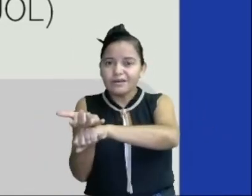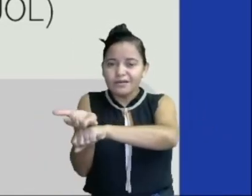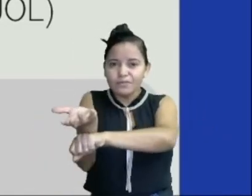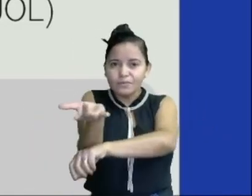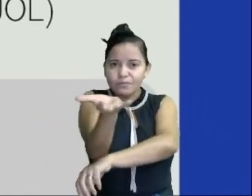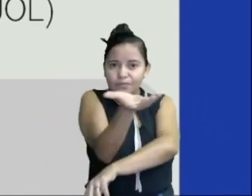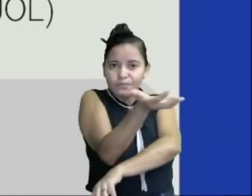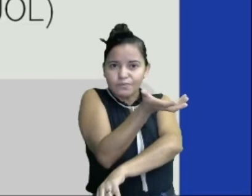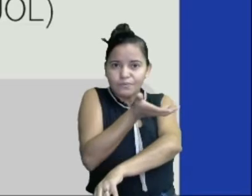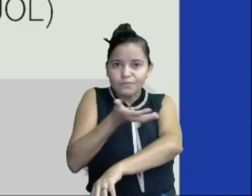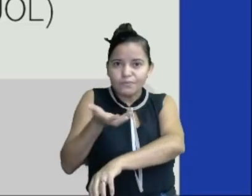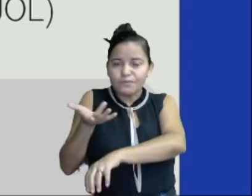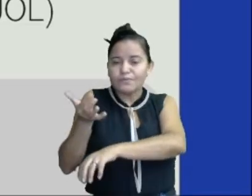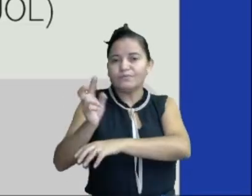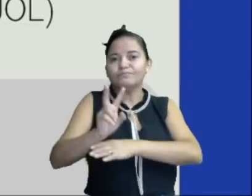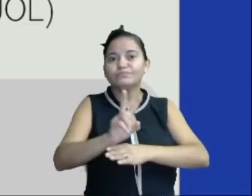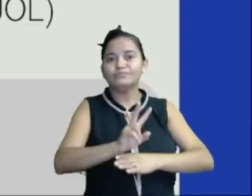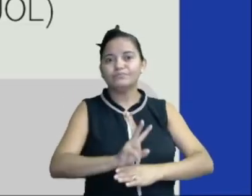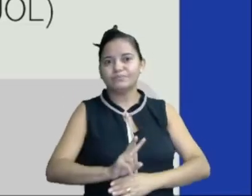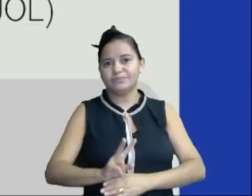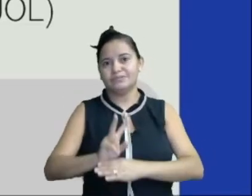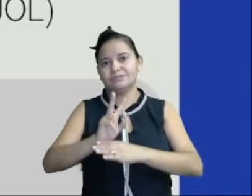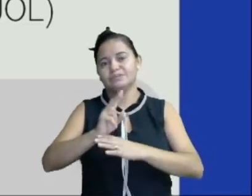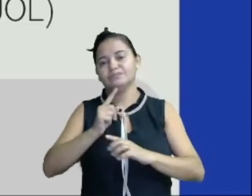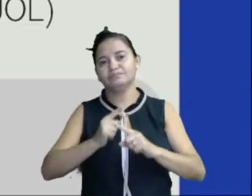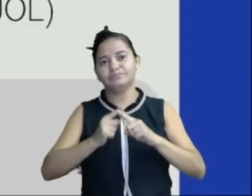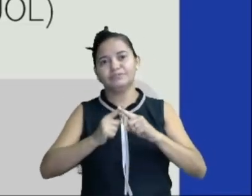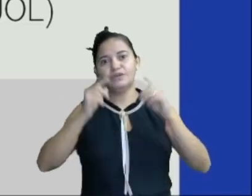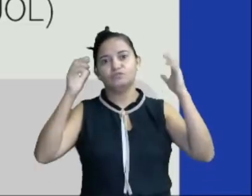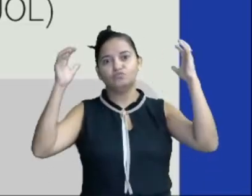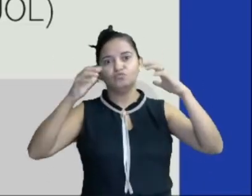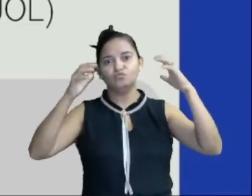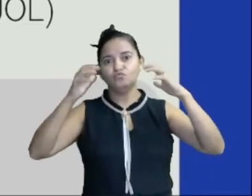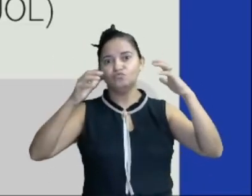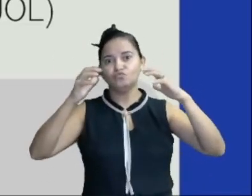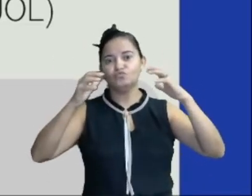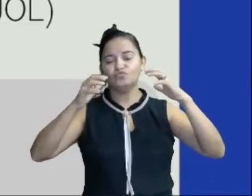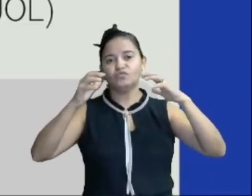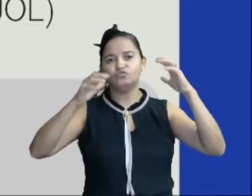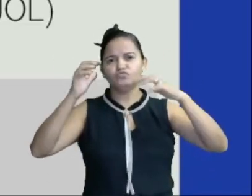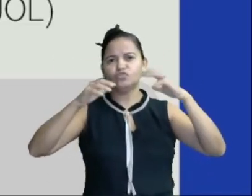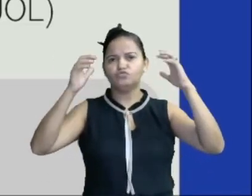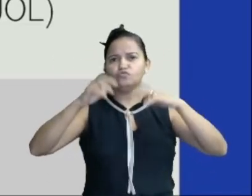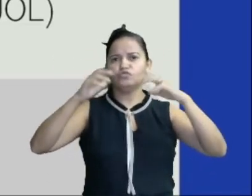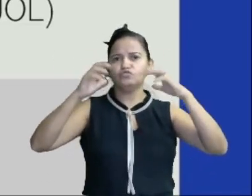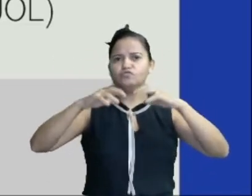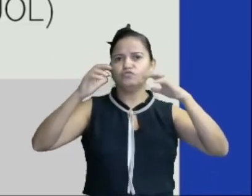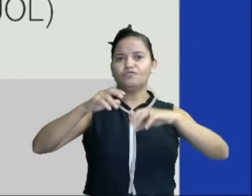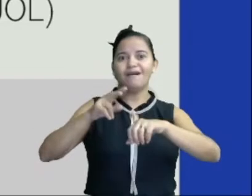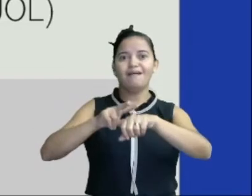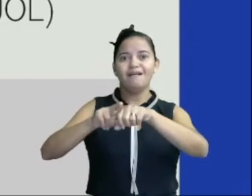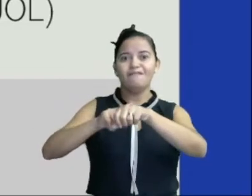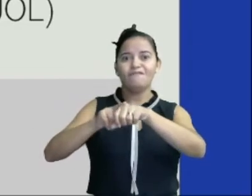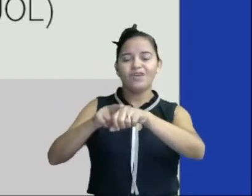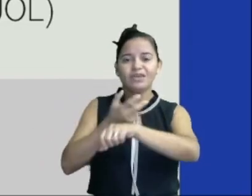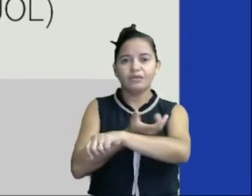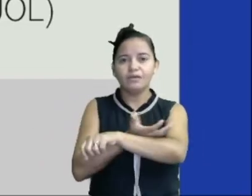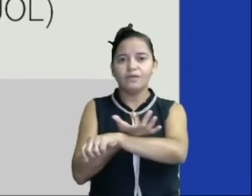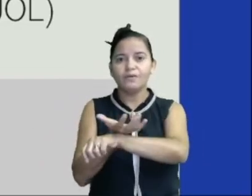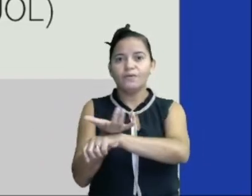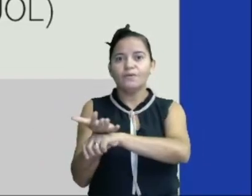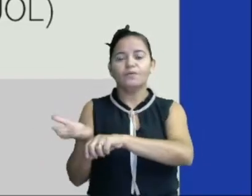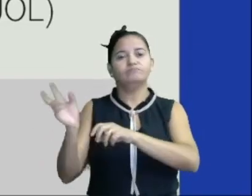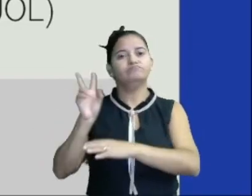que no momento de uma chuva, por exemplo, essa barreira ela não deslize, né, e promove ali naquela estrada